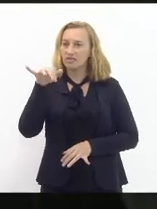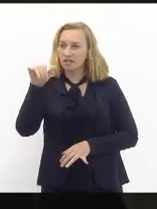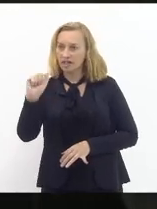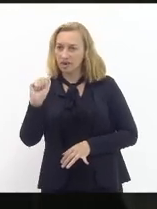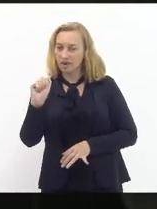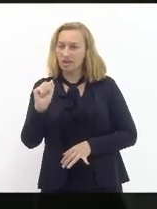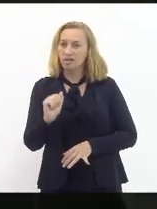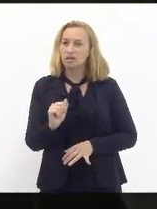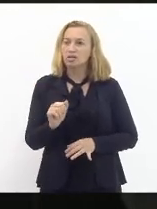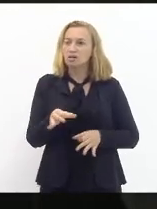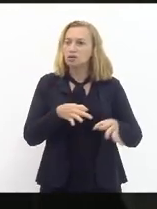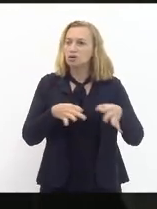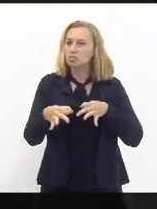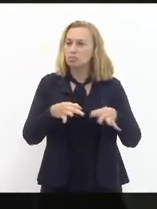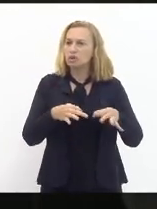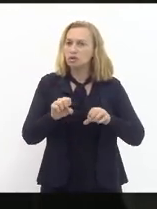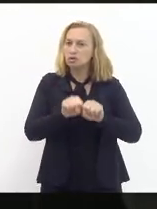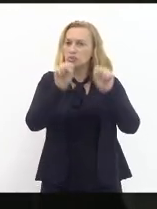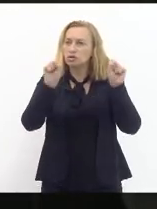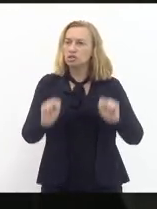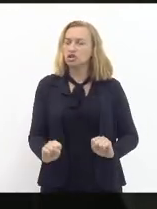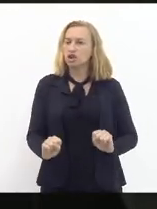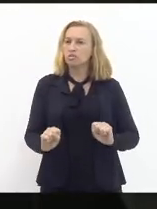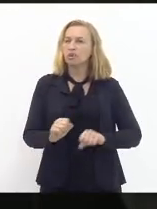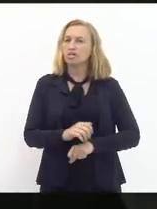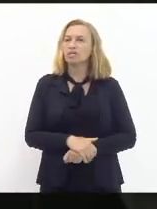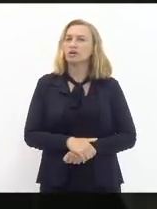no plano, no sistema